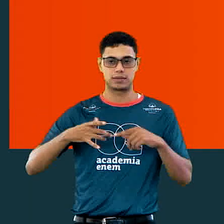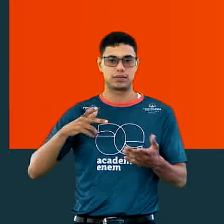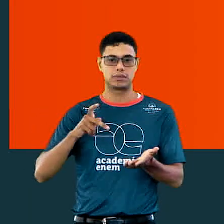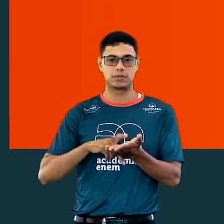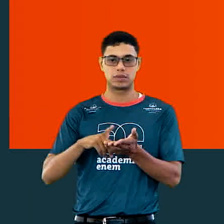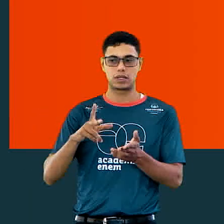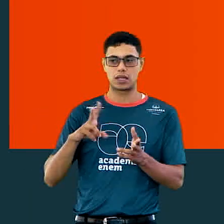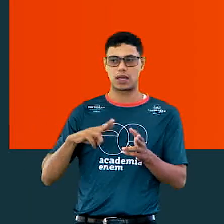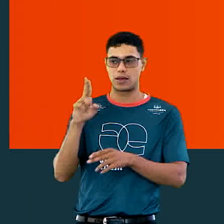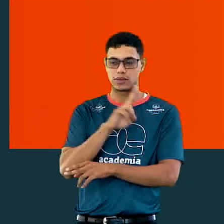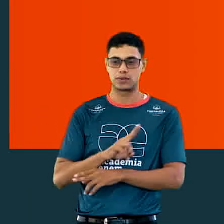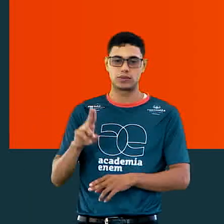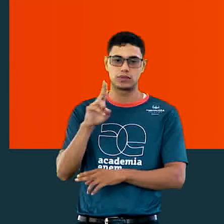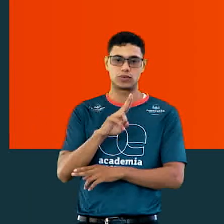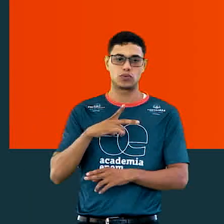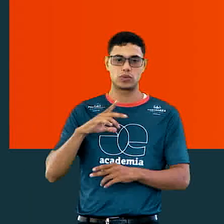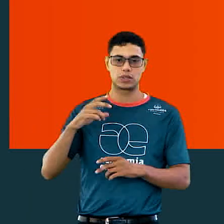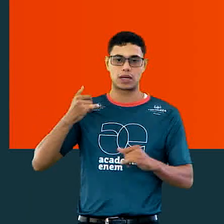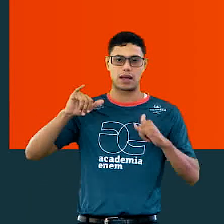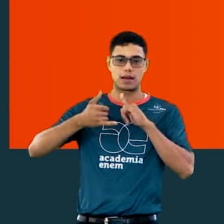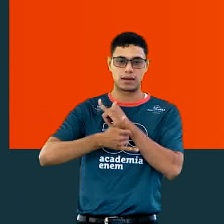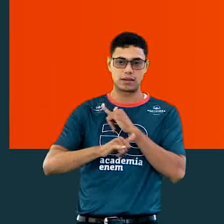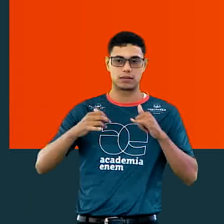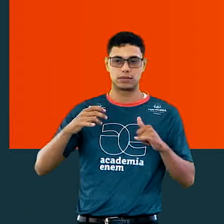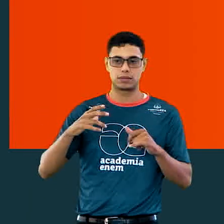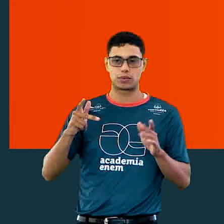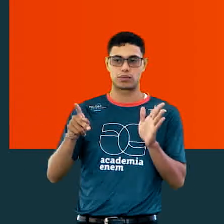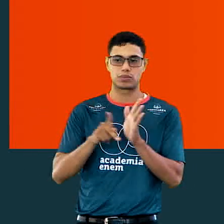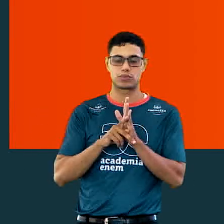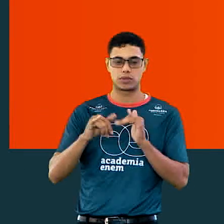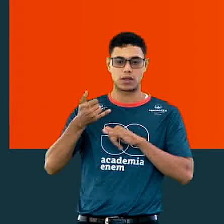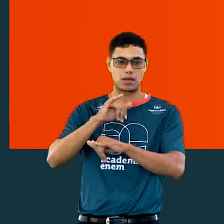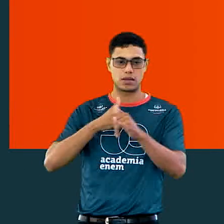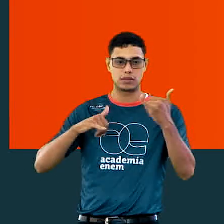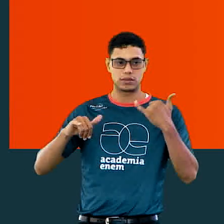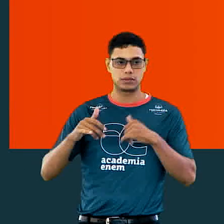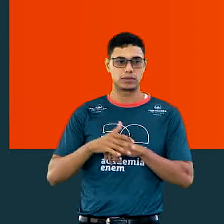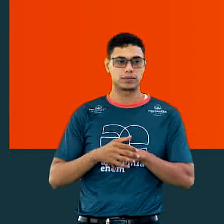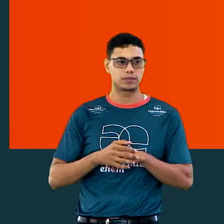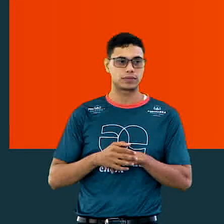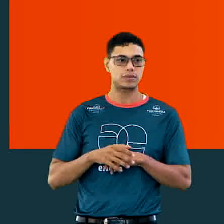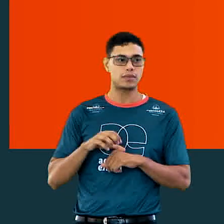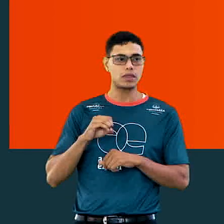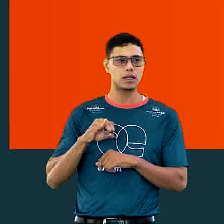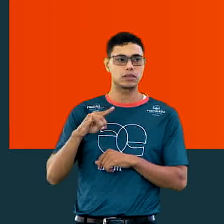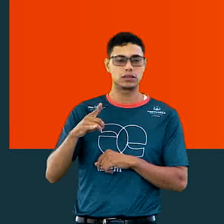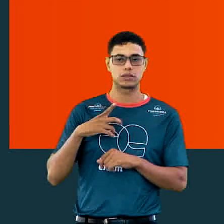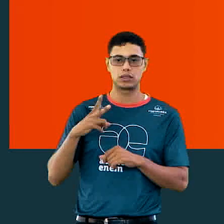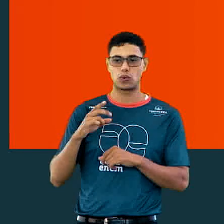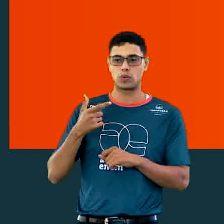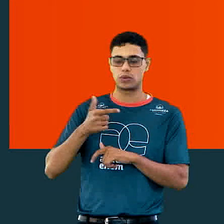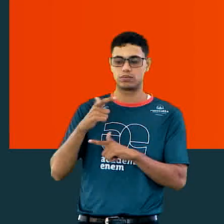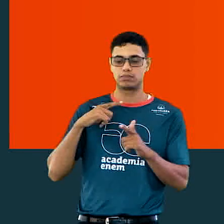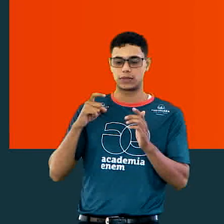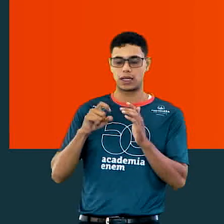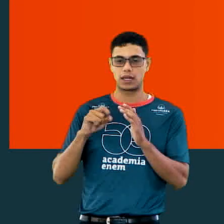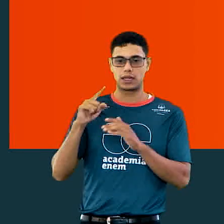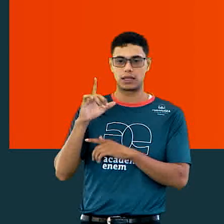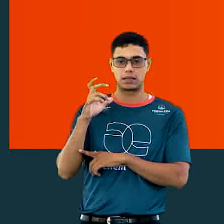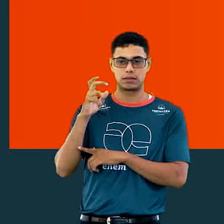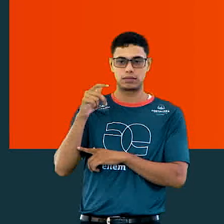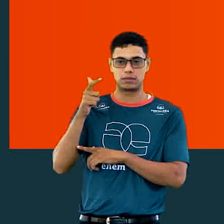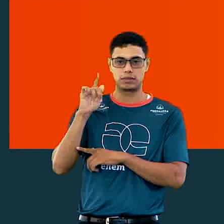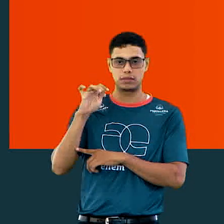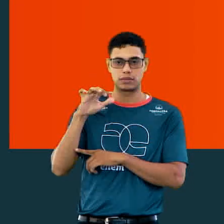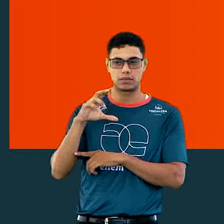seu consumo de carga da rede elétrica. Se eu não tenho aparelho ligado,